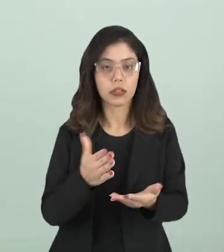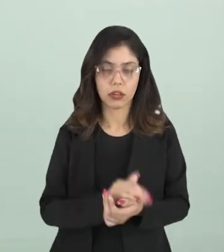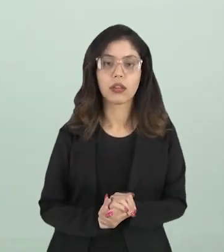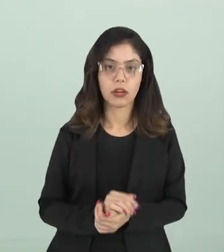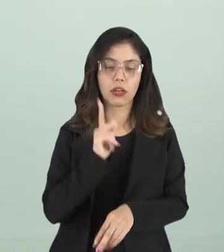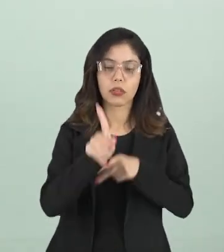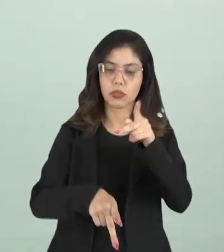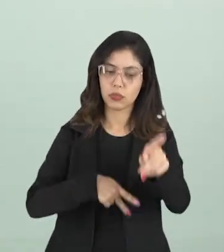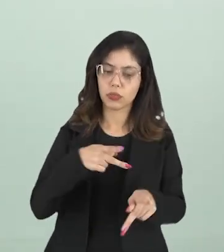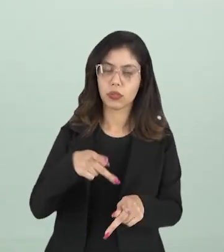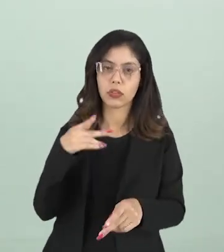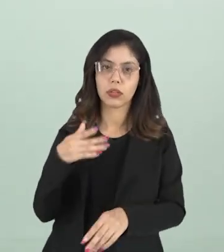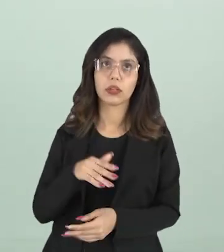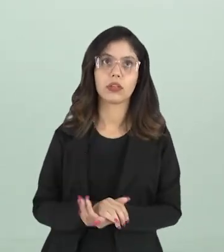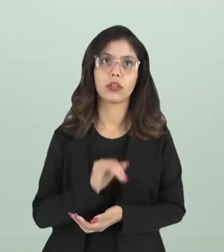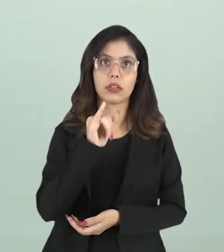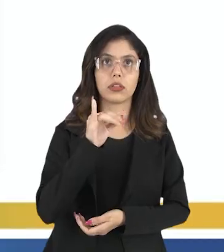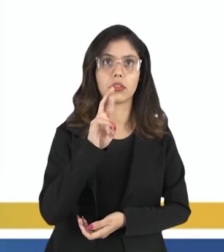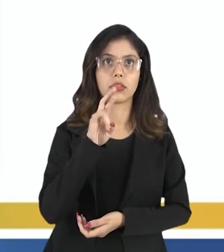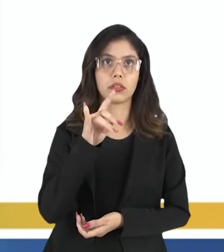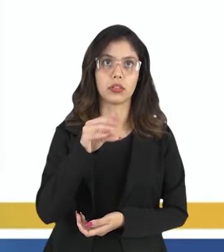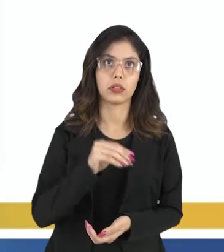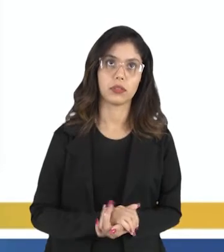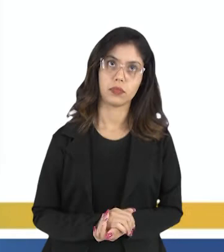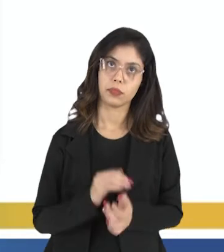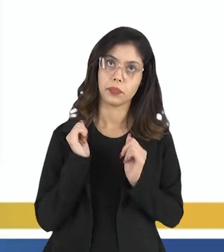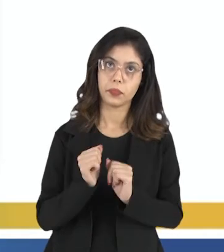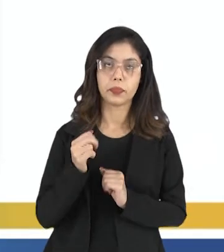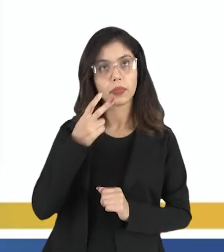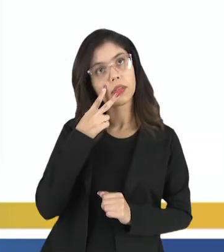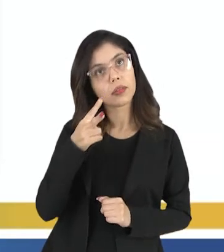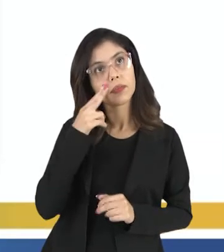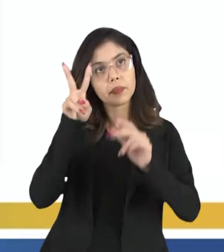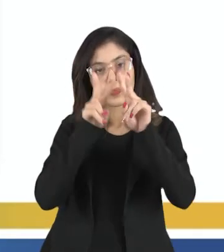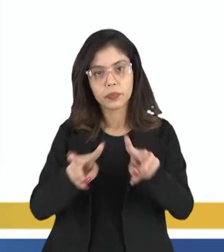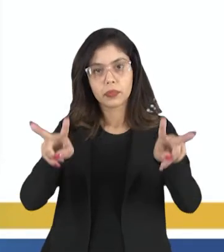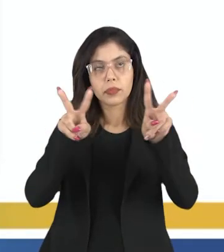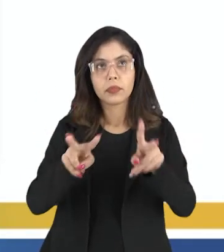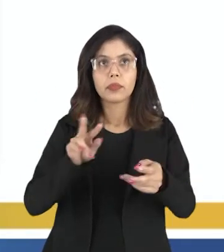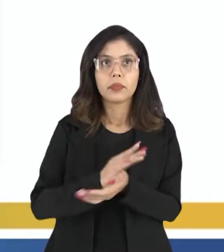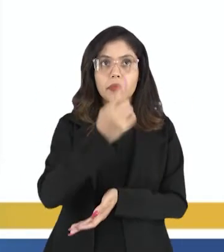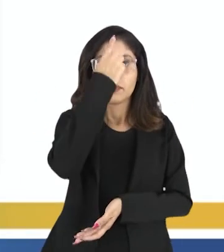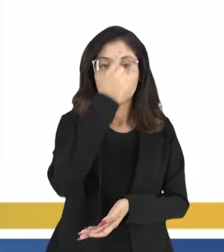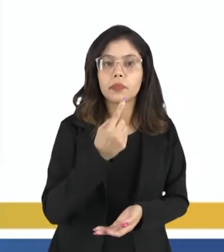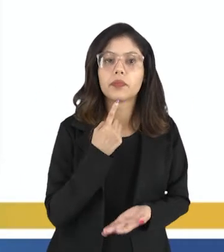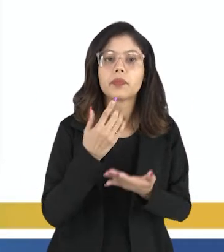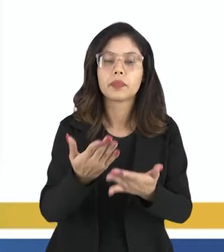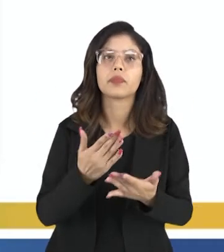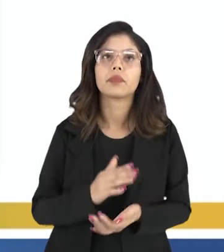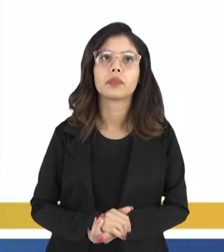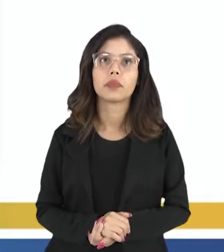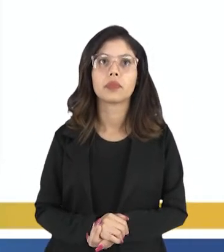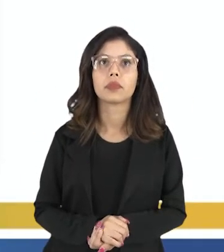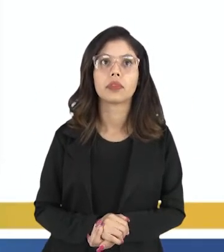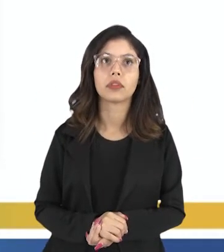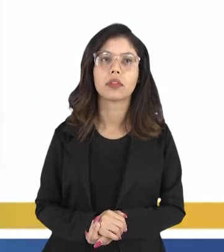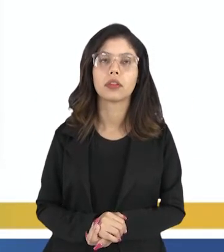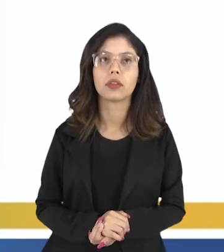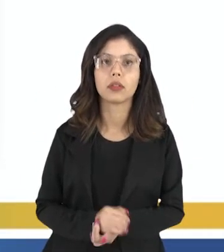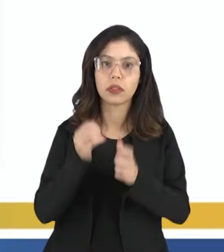democracia indireta. Vocês podem visualizar agora uma imagem, né? E vocês